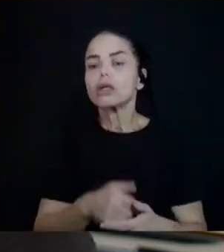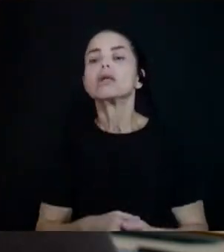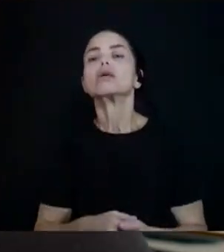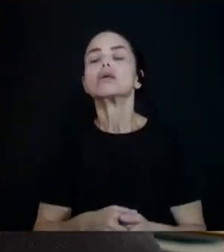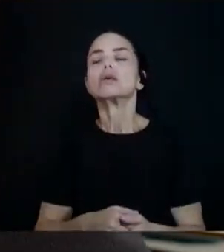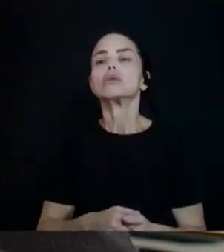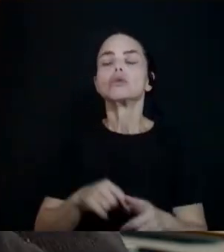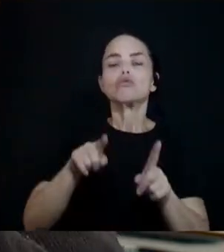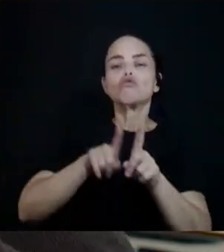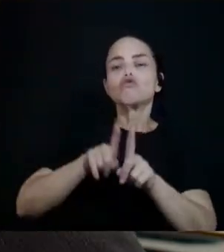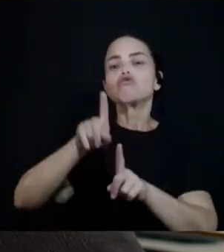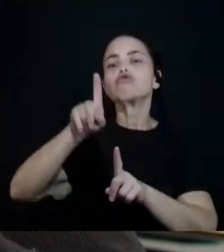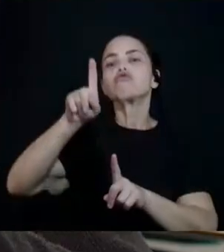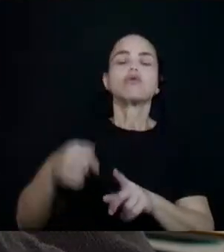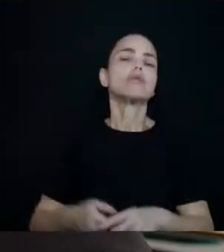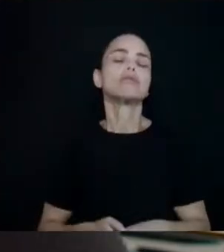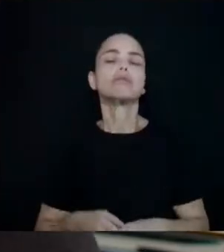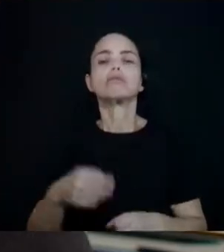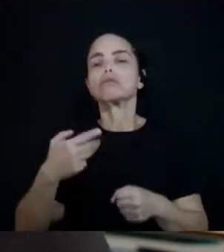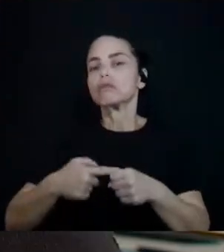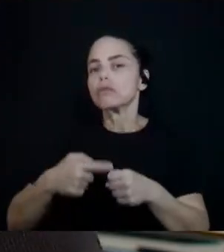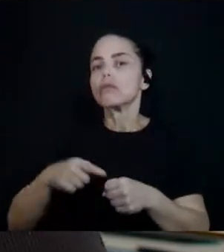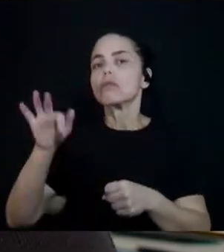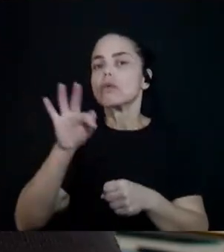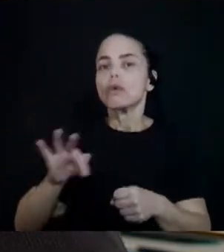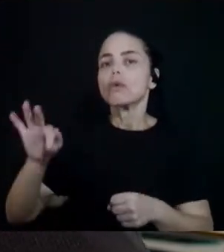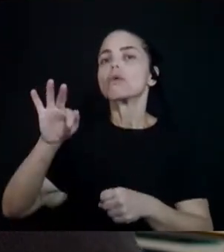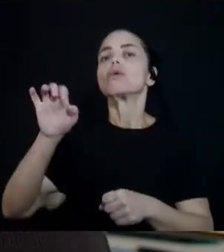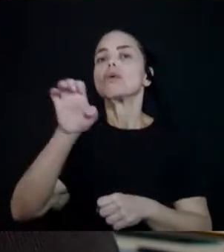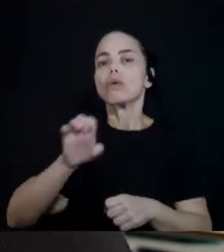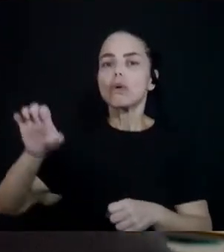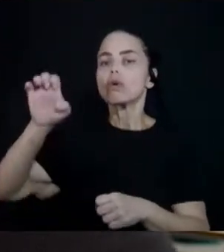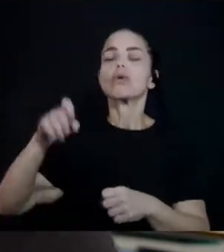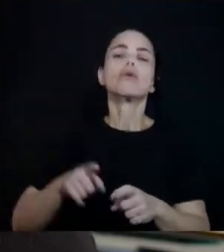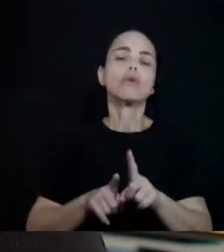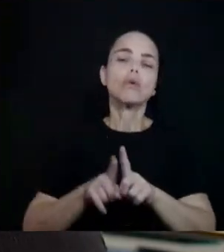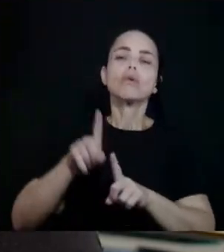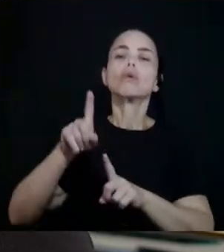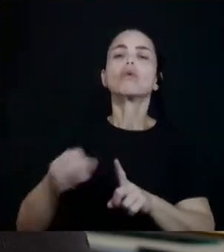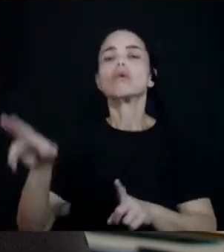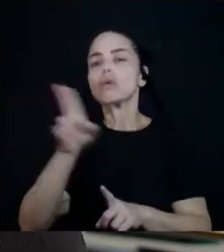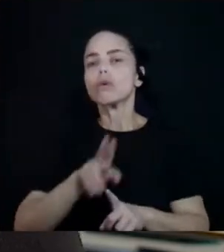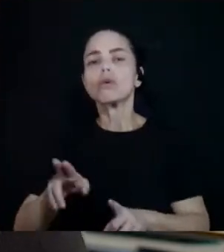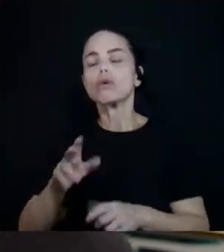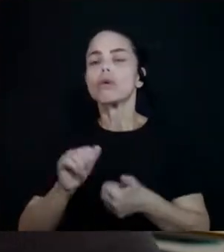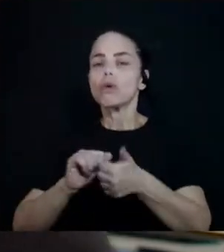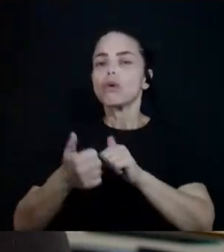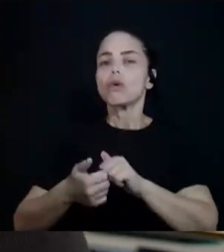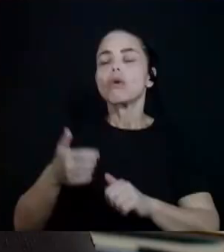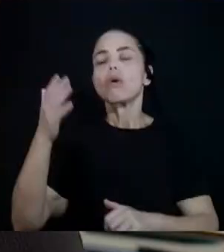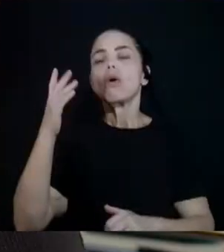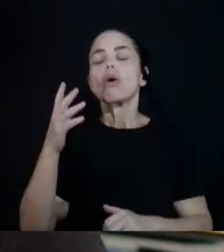níveis municipal, nível federal, nível estadual, e a gente usa os jogos para eles começarem a fazer a